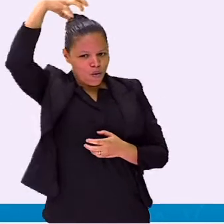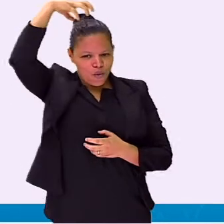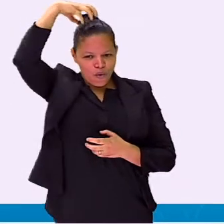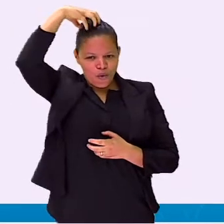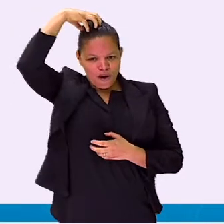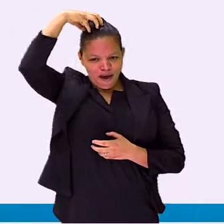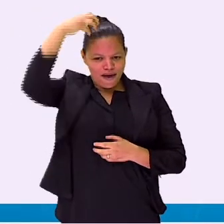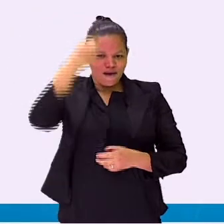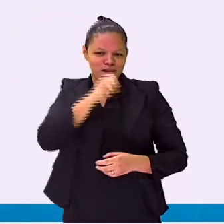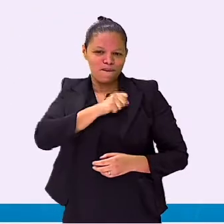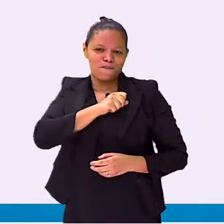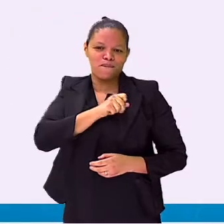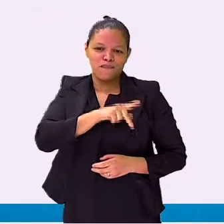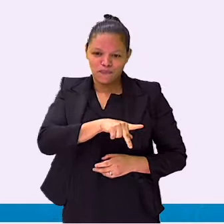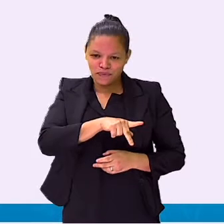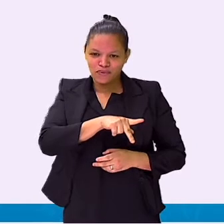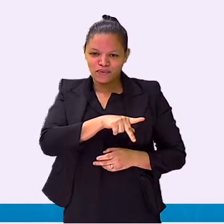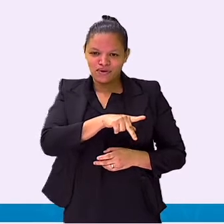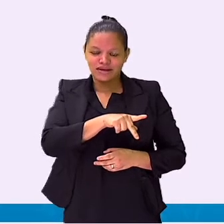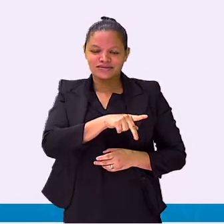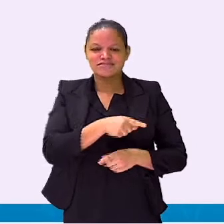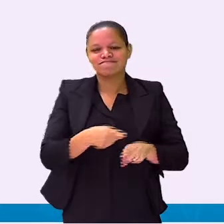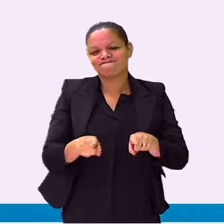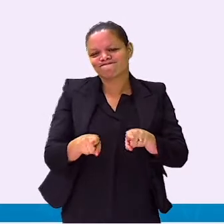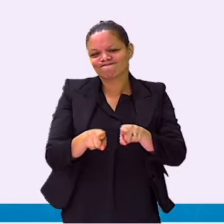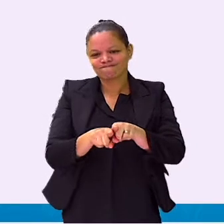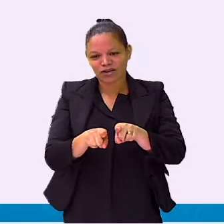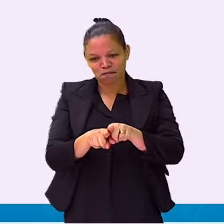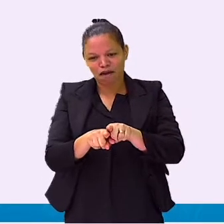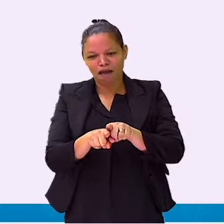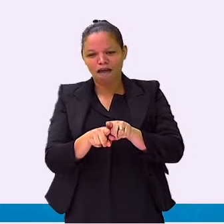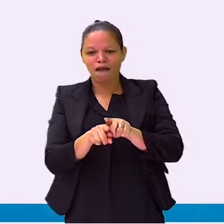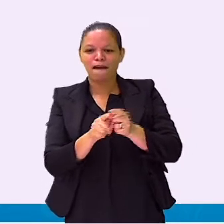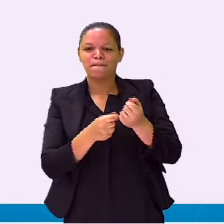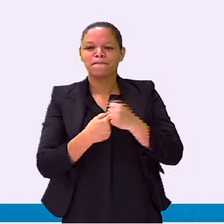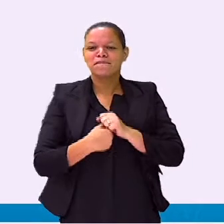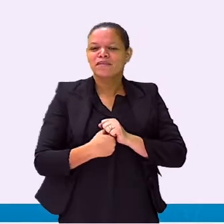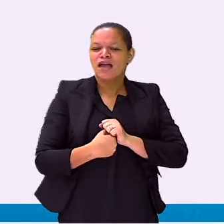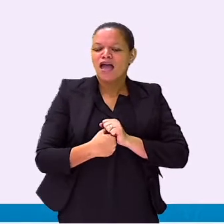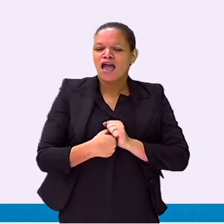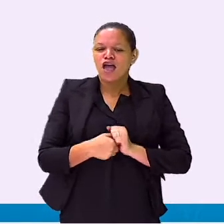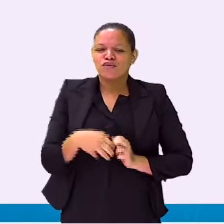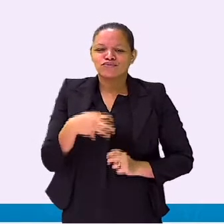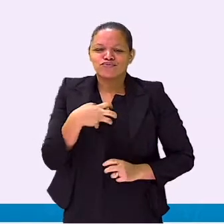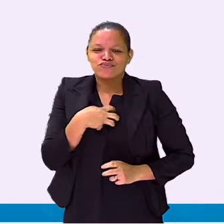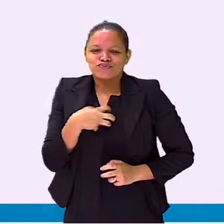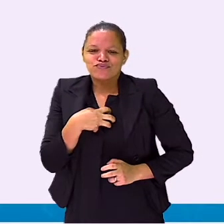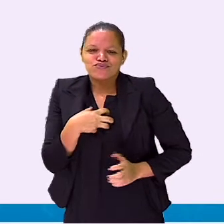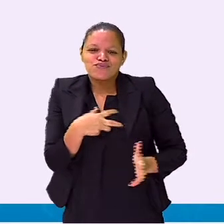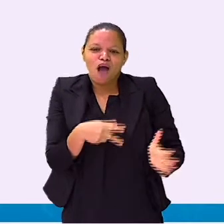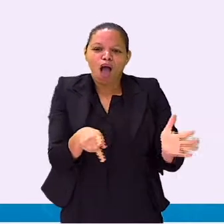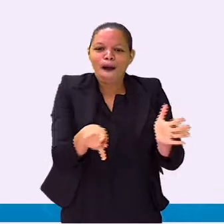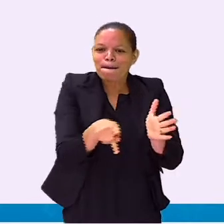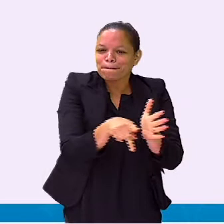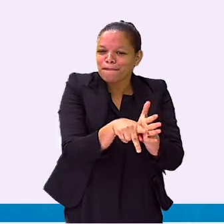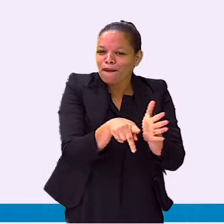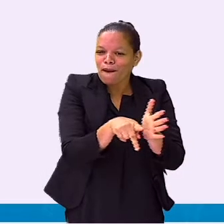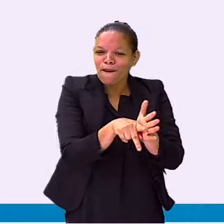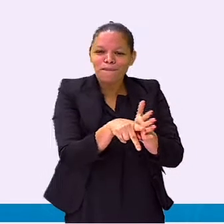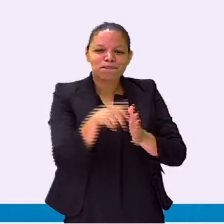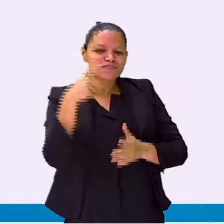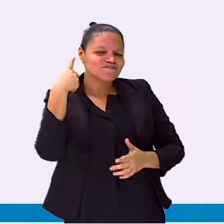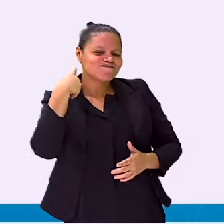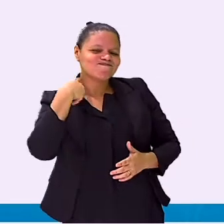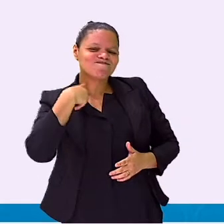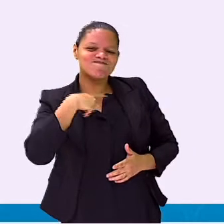mineiridade. Tão bem definiu o escritor João Guimarães Rosa para traduzir Minas Gerais por meio daquilo que